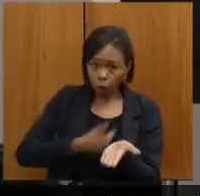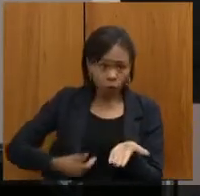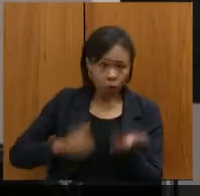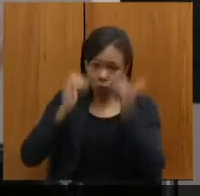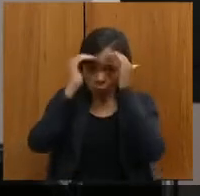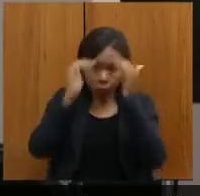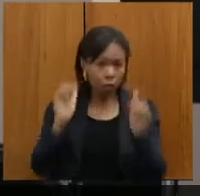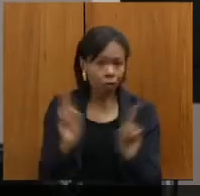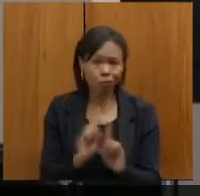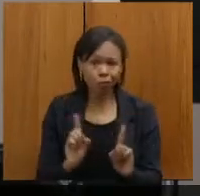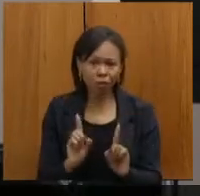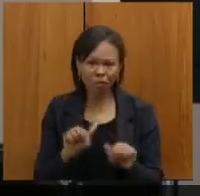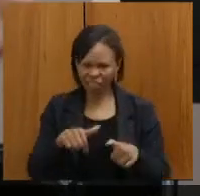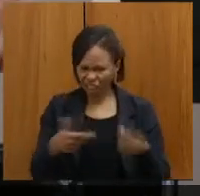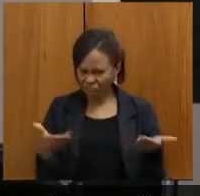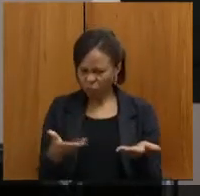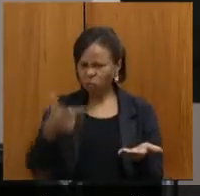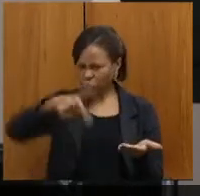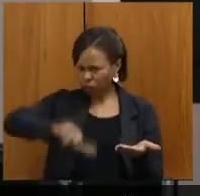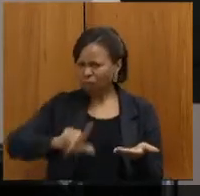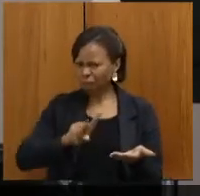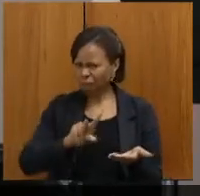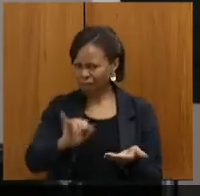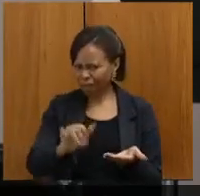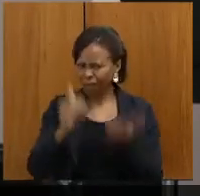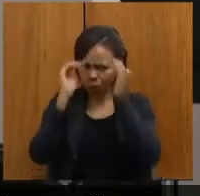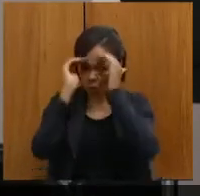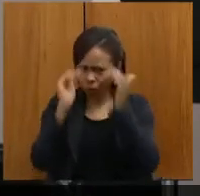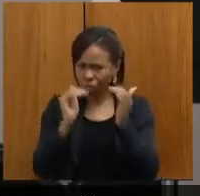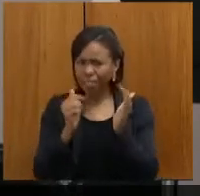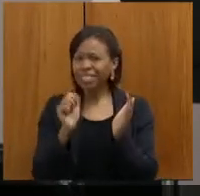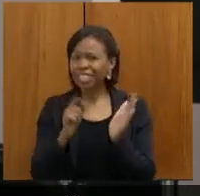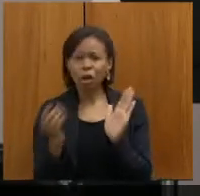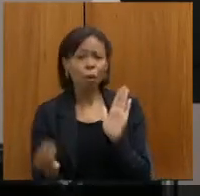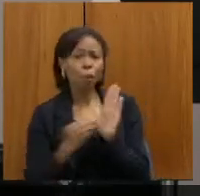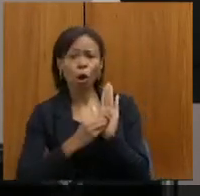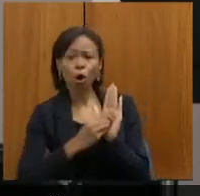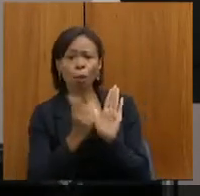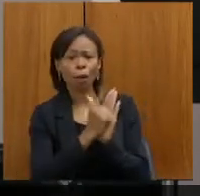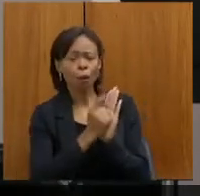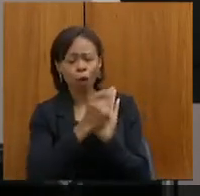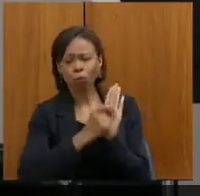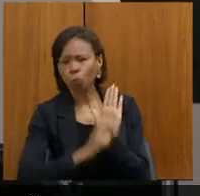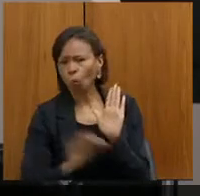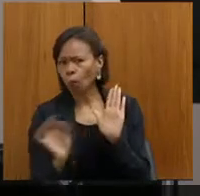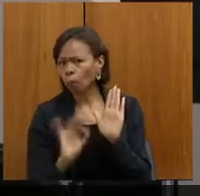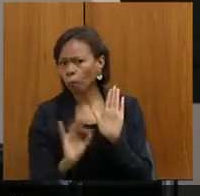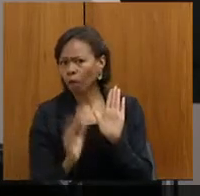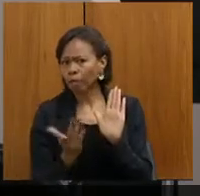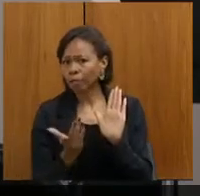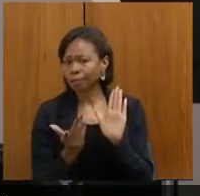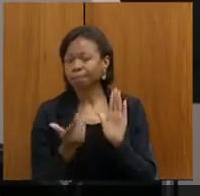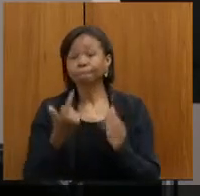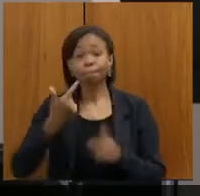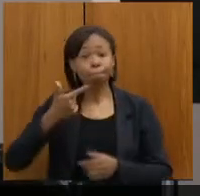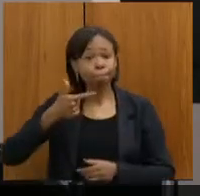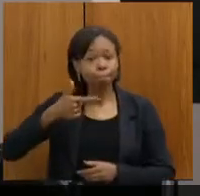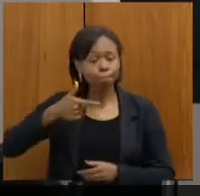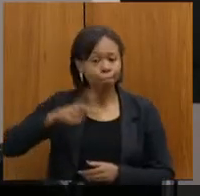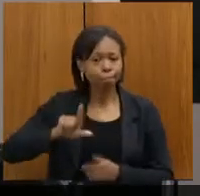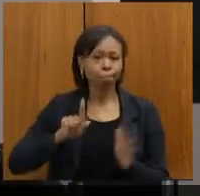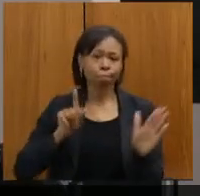cumprir agora algo que nem sequer se dispõe a colocar no papel a escrever outra